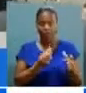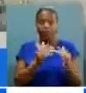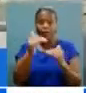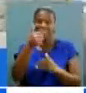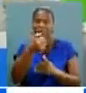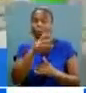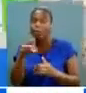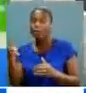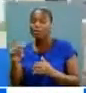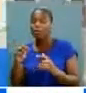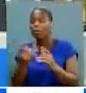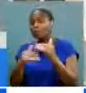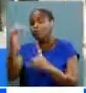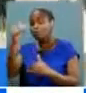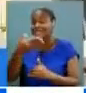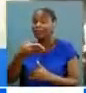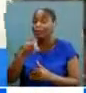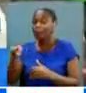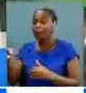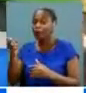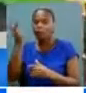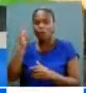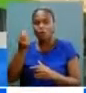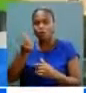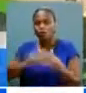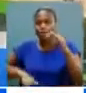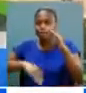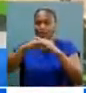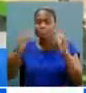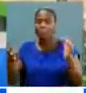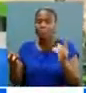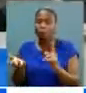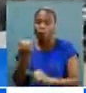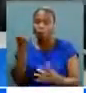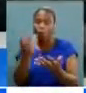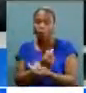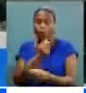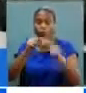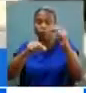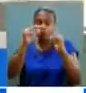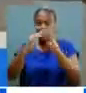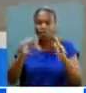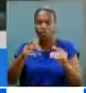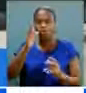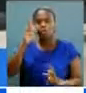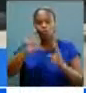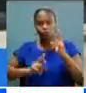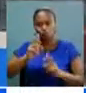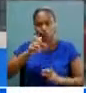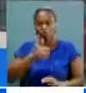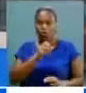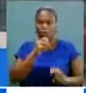de 5 mil contos para 7 mil contos o valor máximo brígido para aquisição ou construção da habitação com juros bonificados